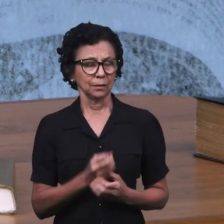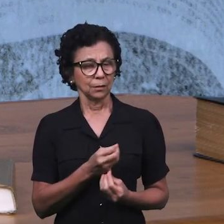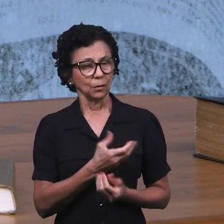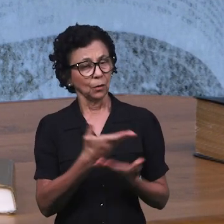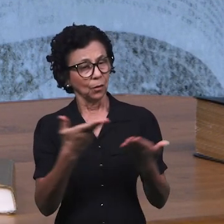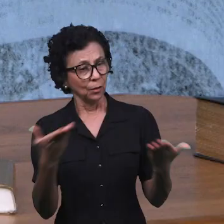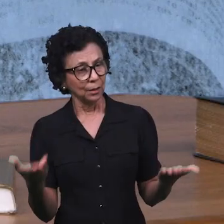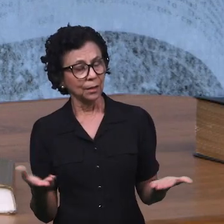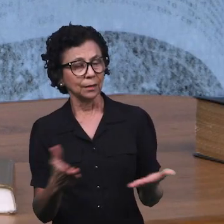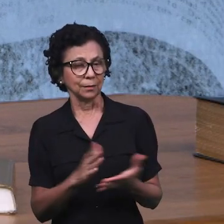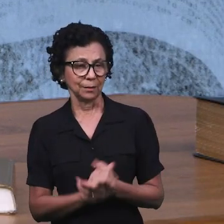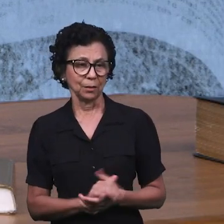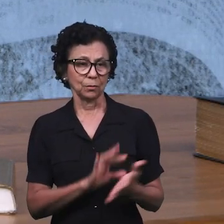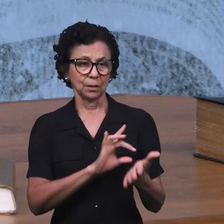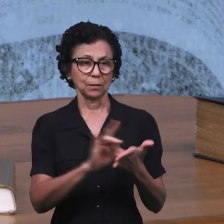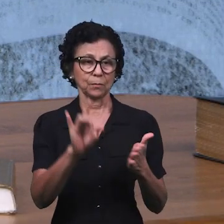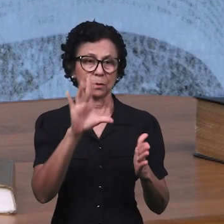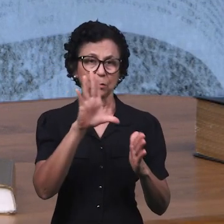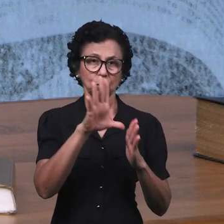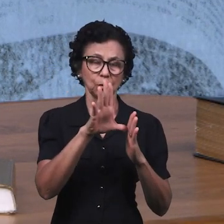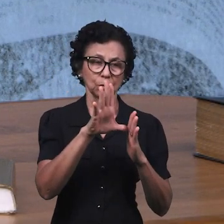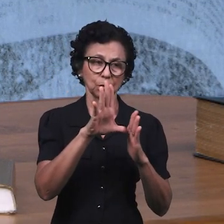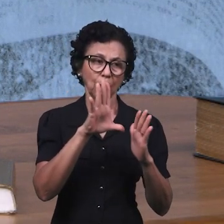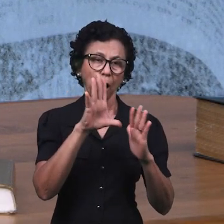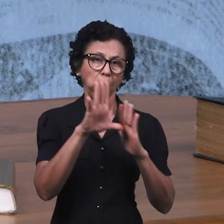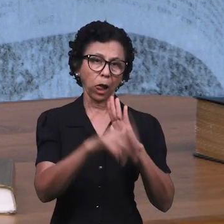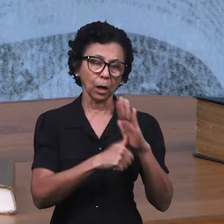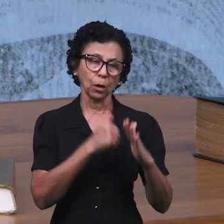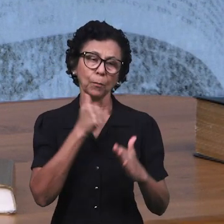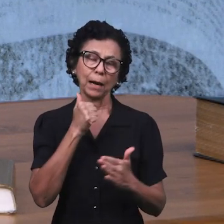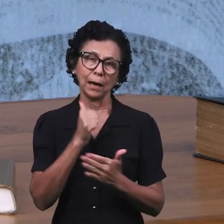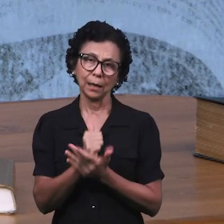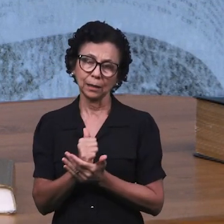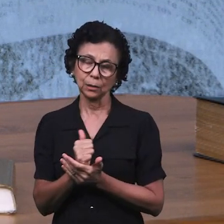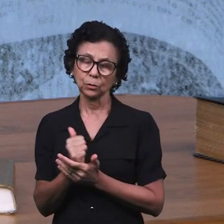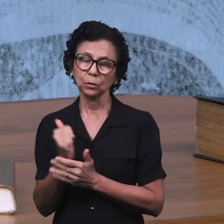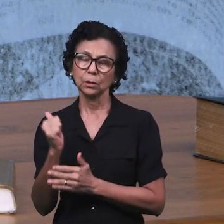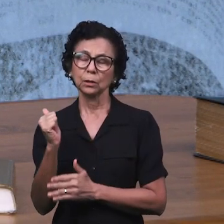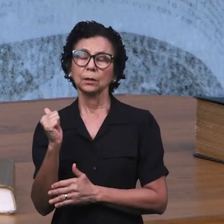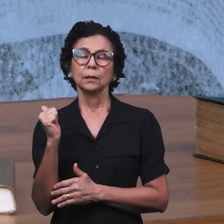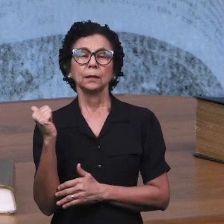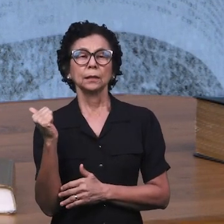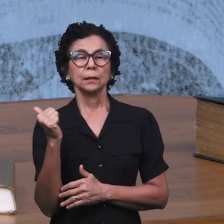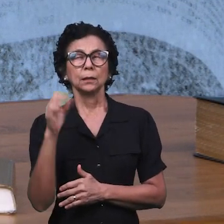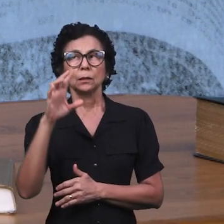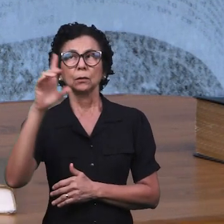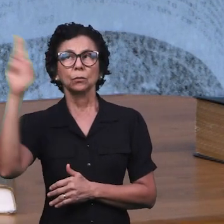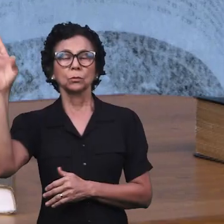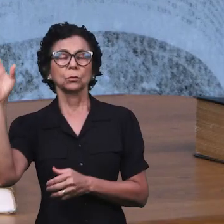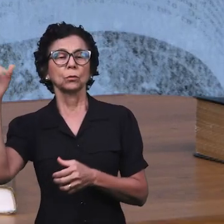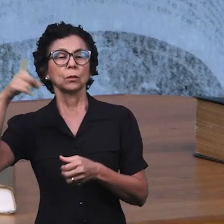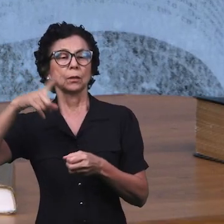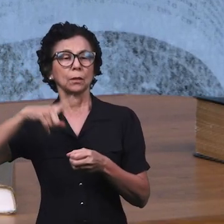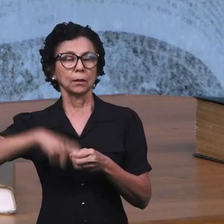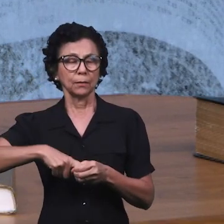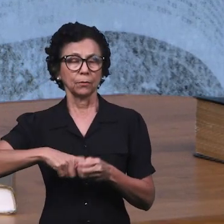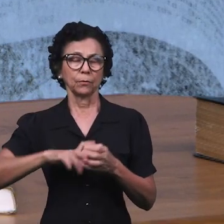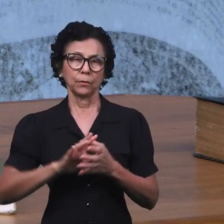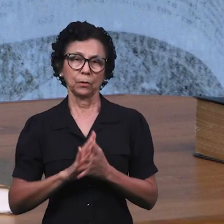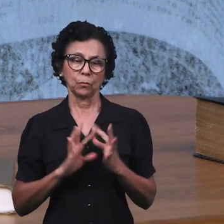despojo dos inimigos do Senhor. Aos de Betel e aos de Ramote do sul e aos de